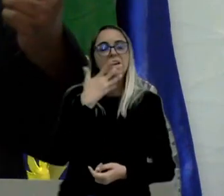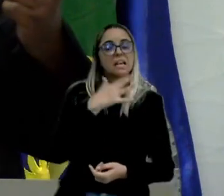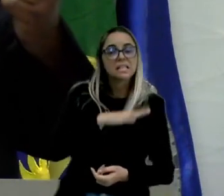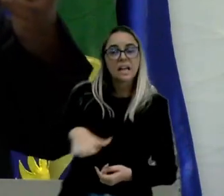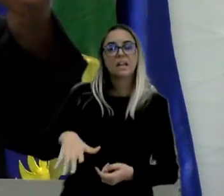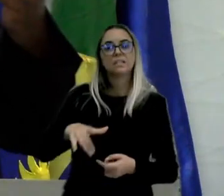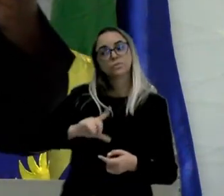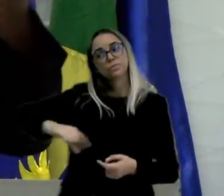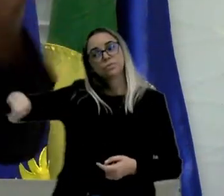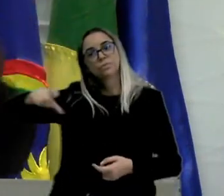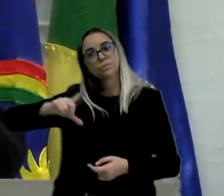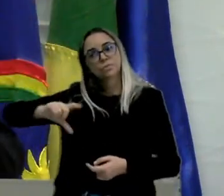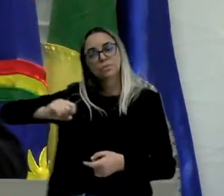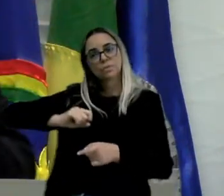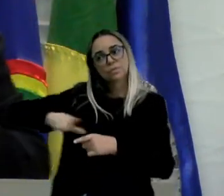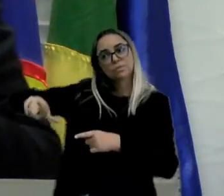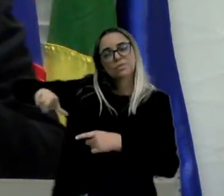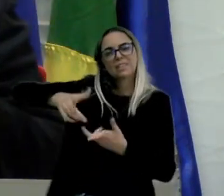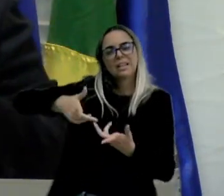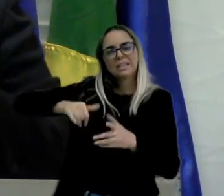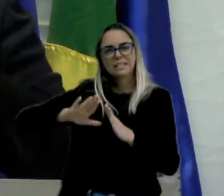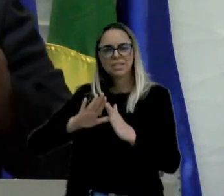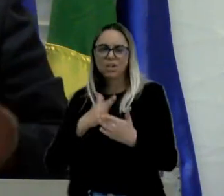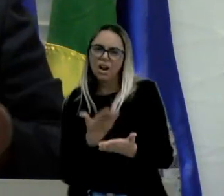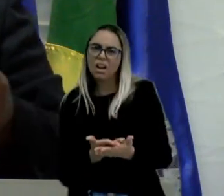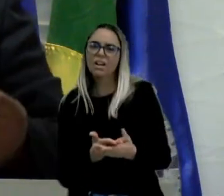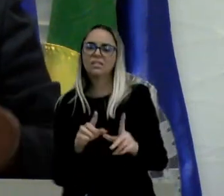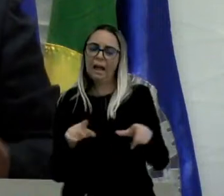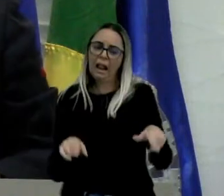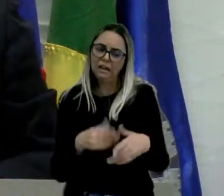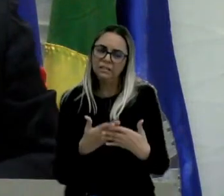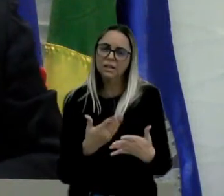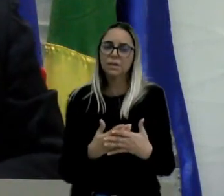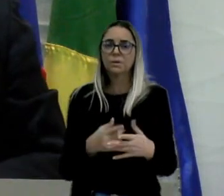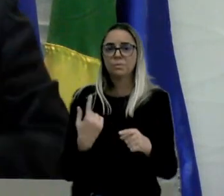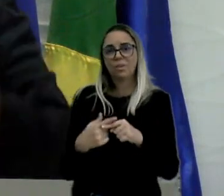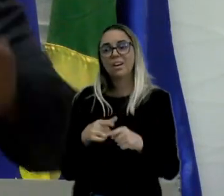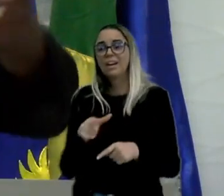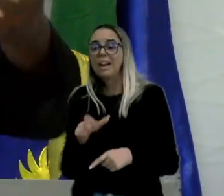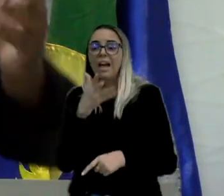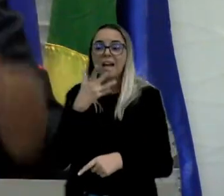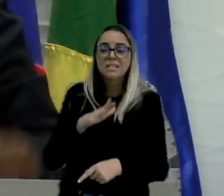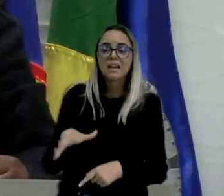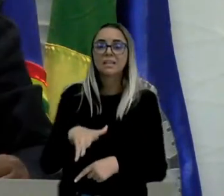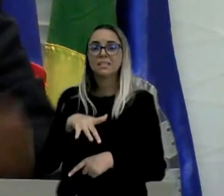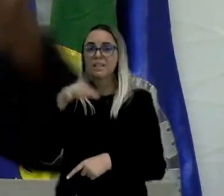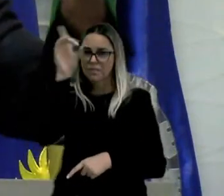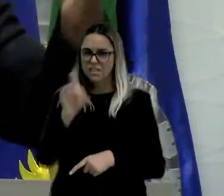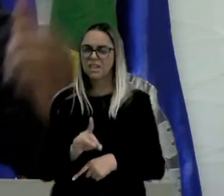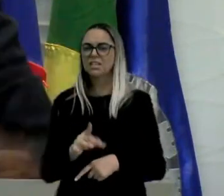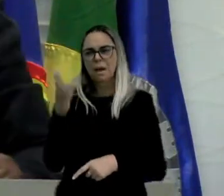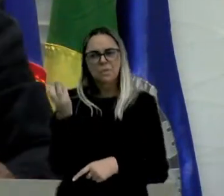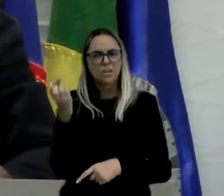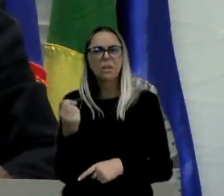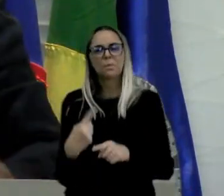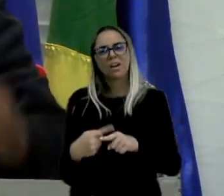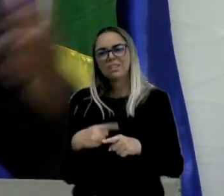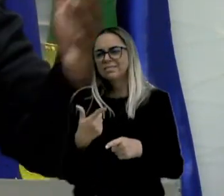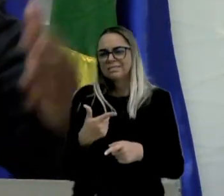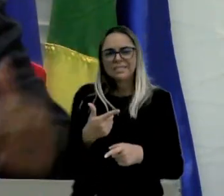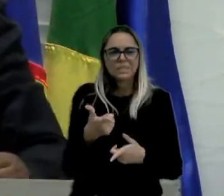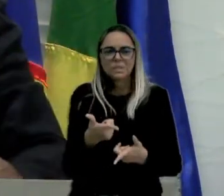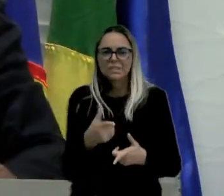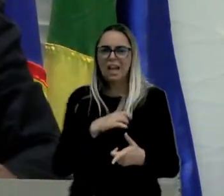criança se aposentou por necessidades especiais e não tem direito a um cuidador Diga a mim